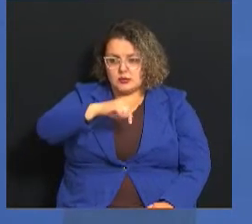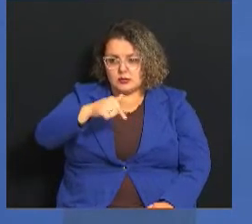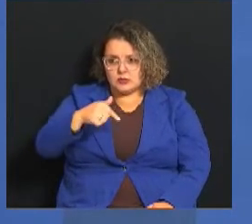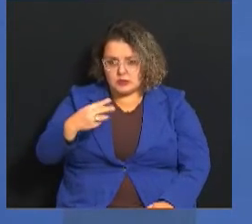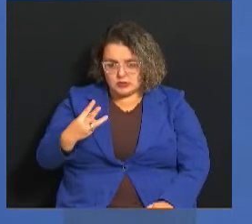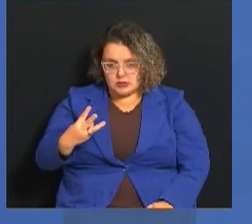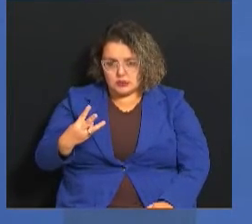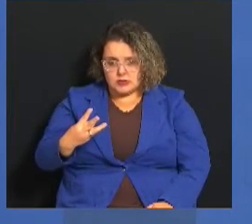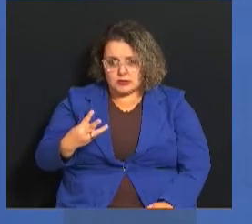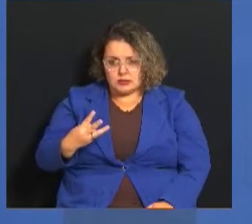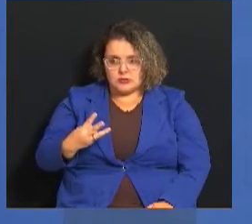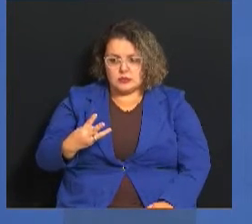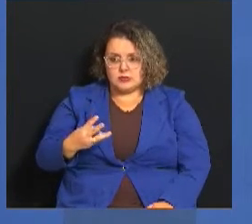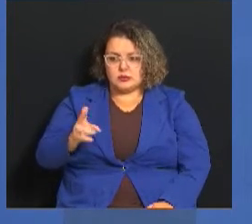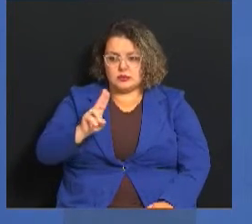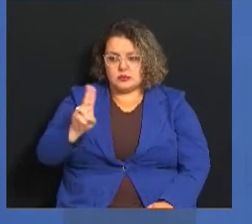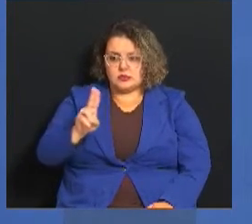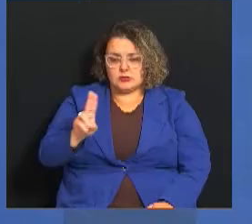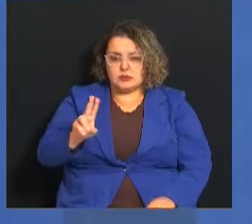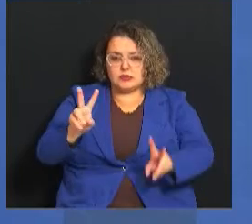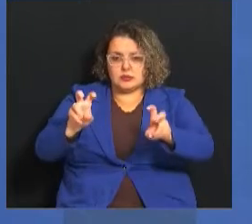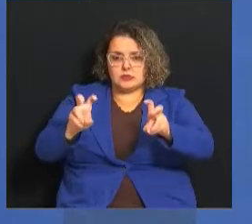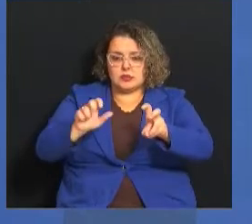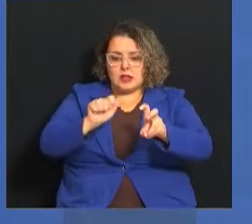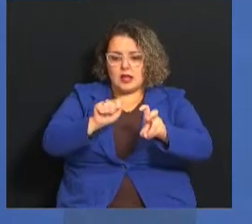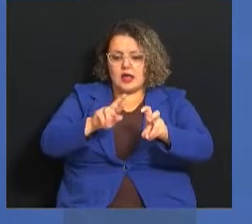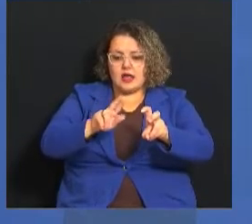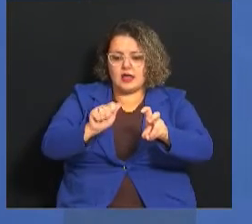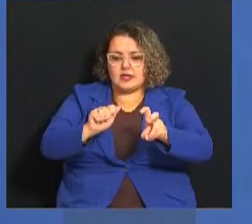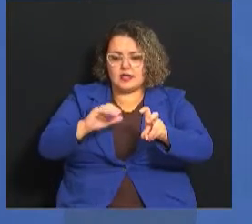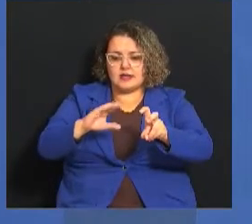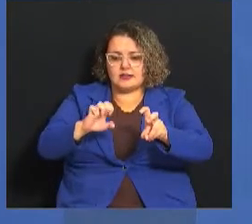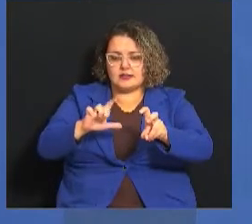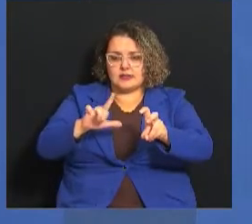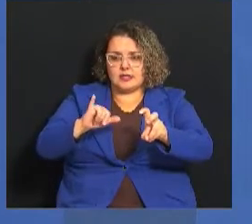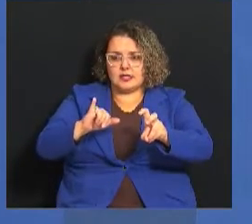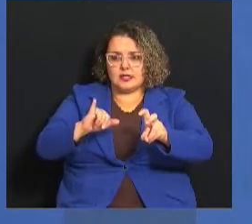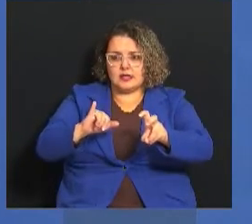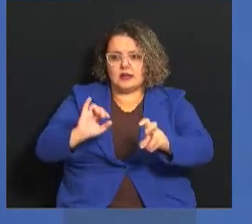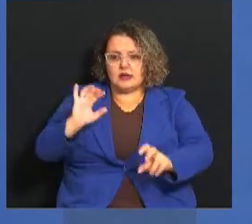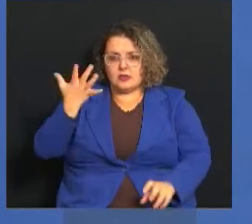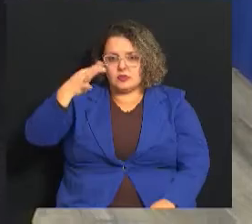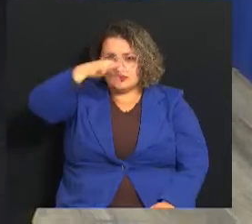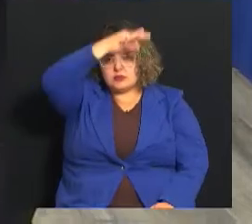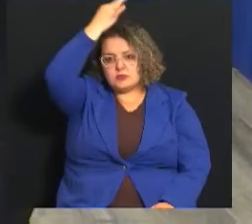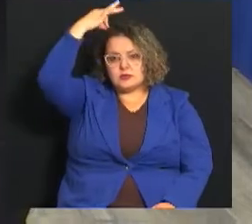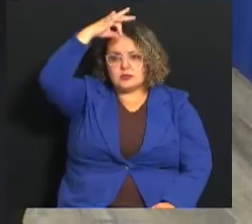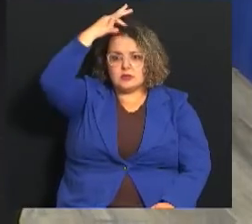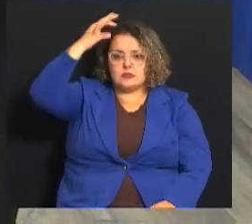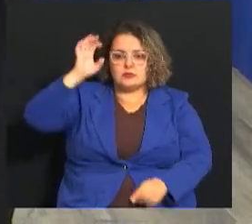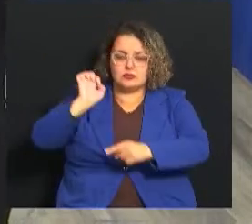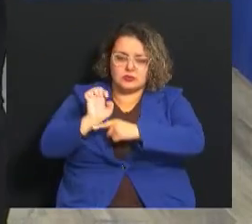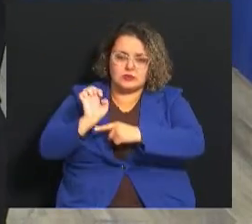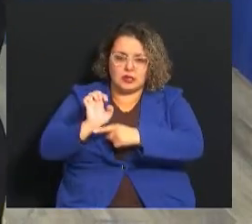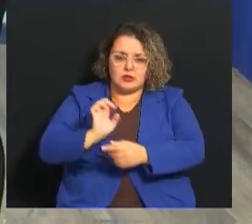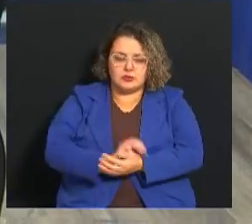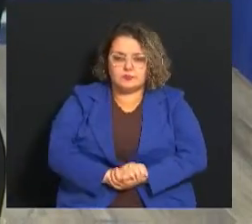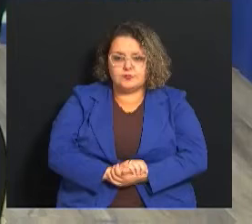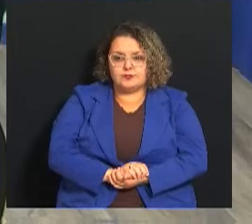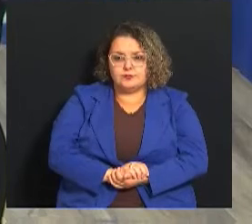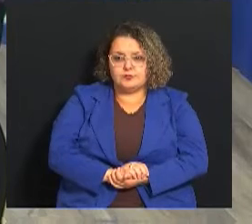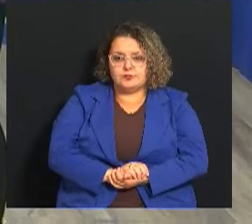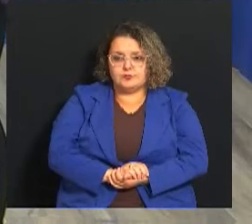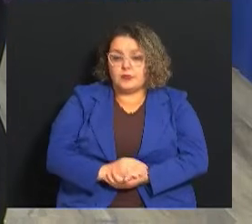1973, chamado de caso Araceli, que ocorreu em Vitória, no Espírito Santo. Luta importantíssima, né? E como